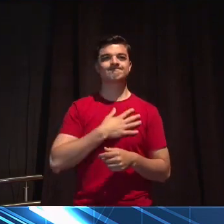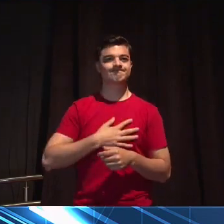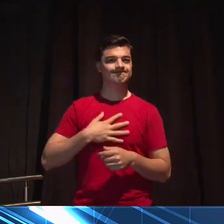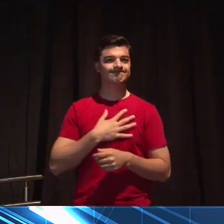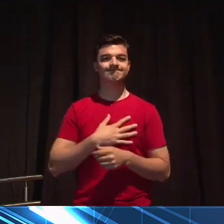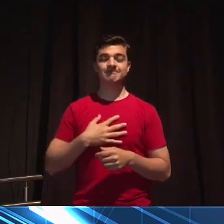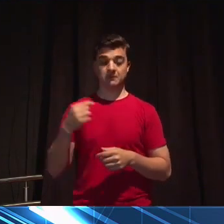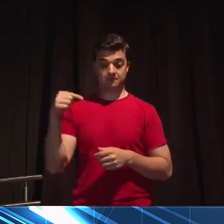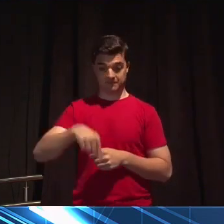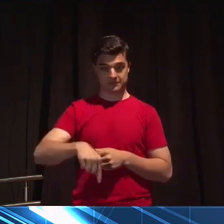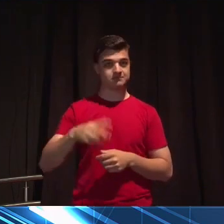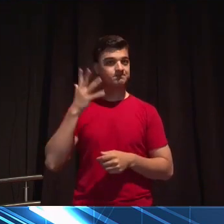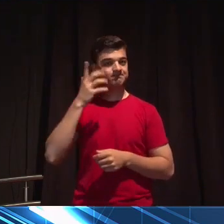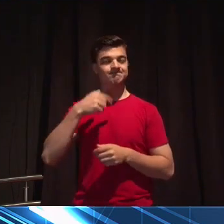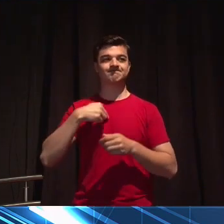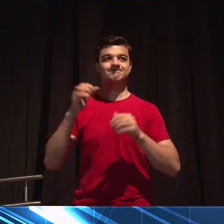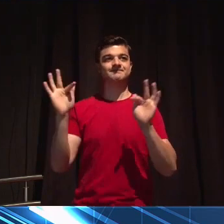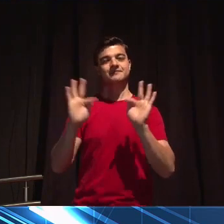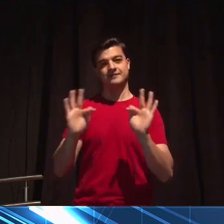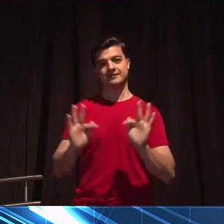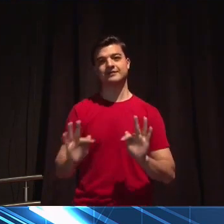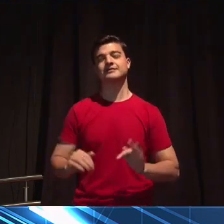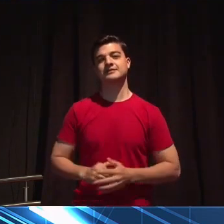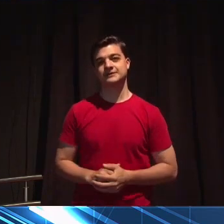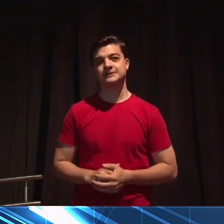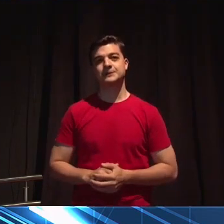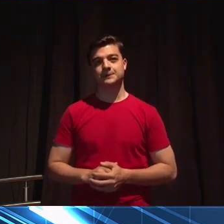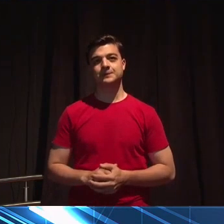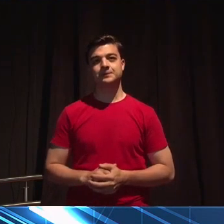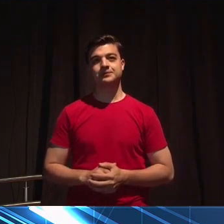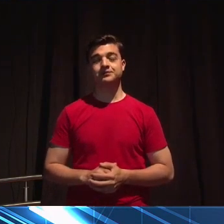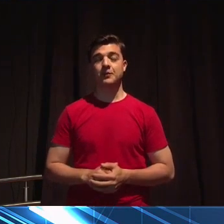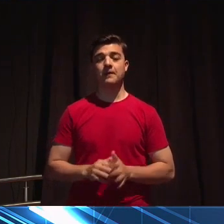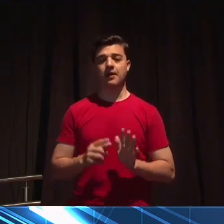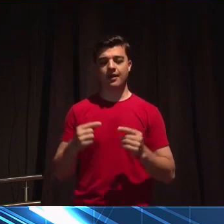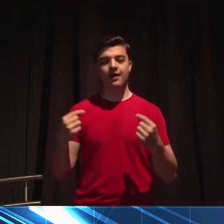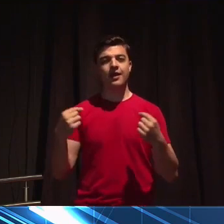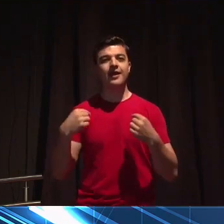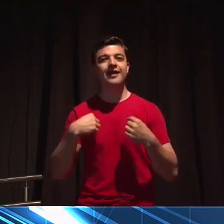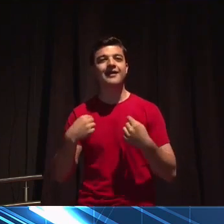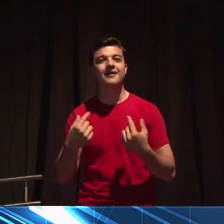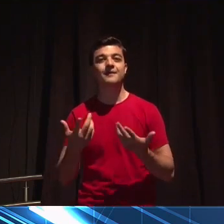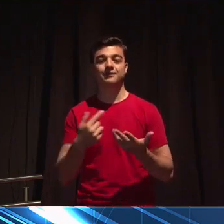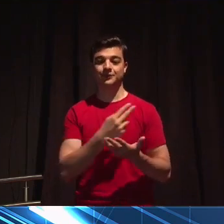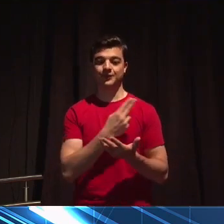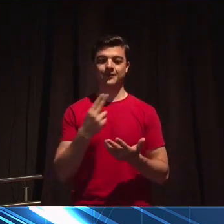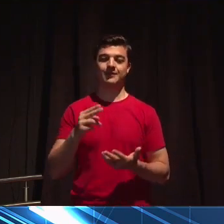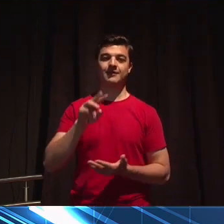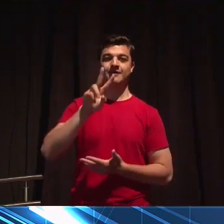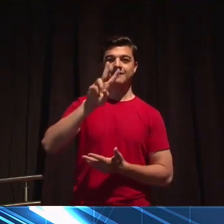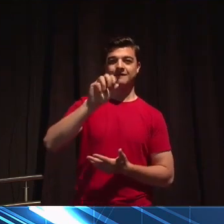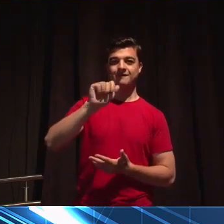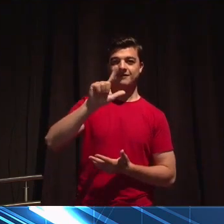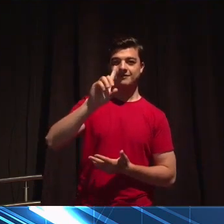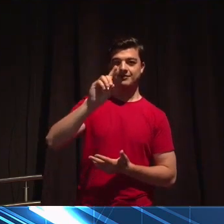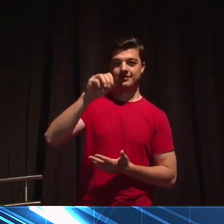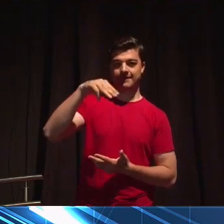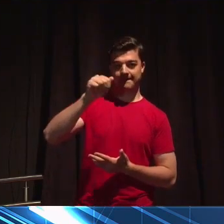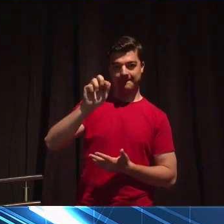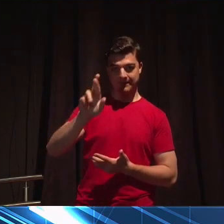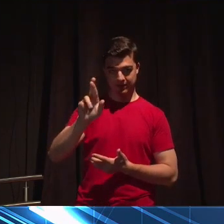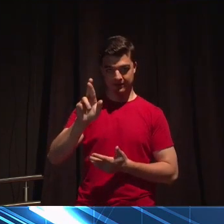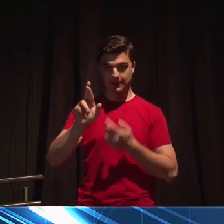aqui. Para dar um pouco de contexto, para quem não me conhece, né, eu sou Valdemar Neto, eu tenho um canal